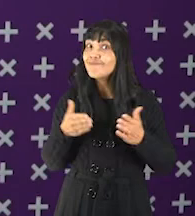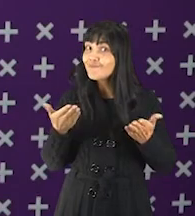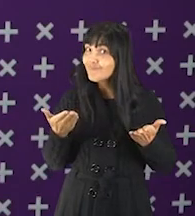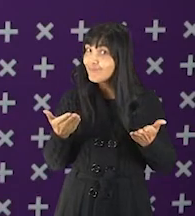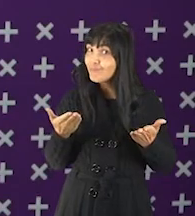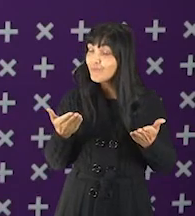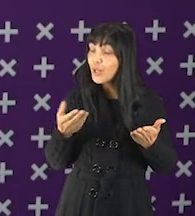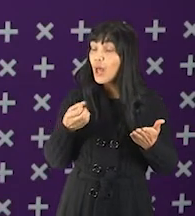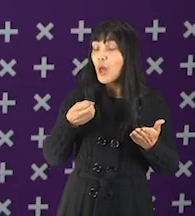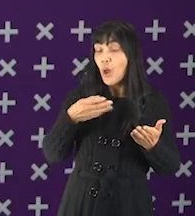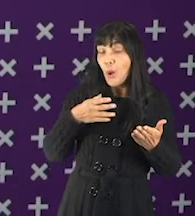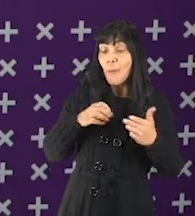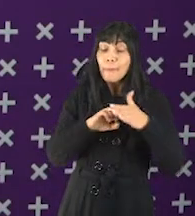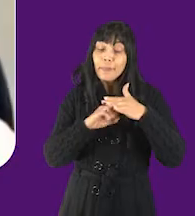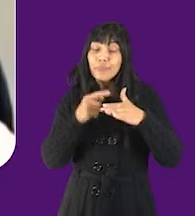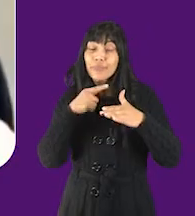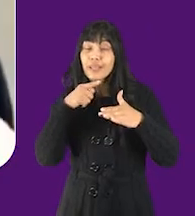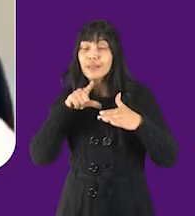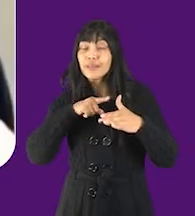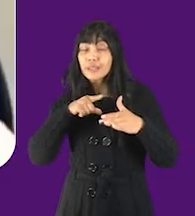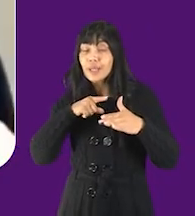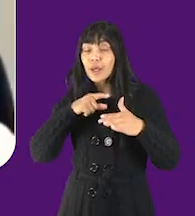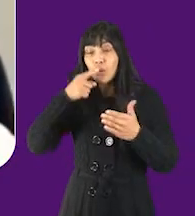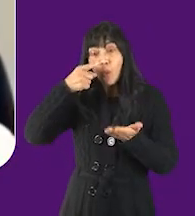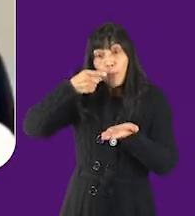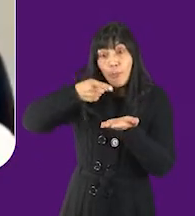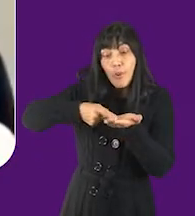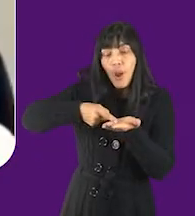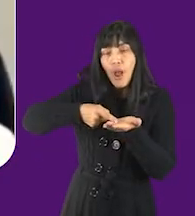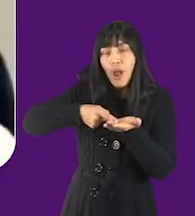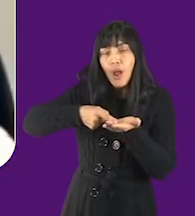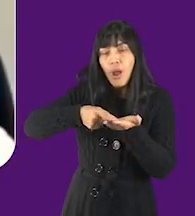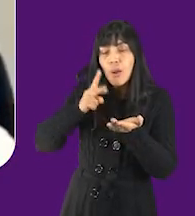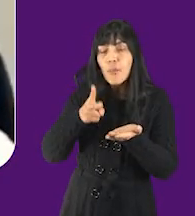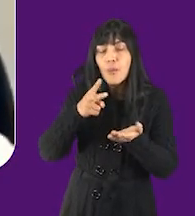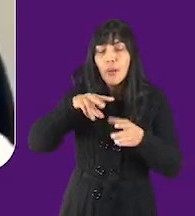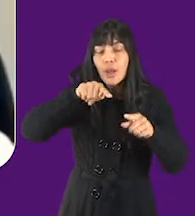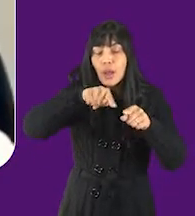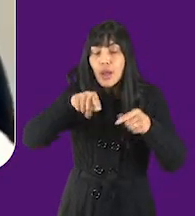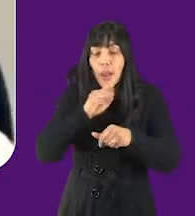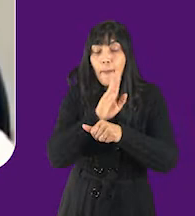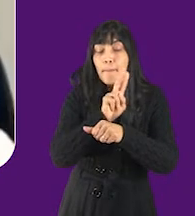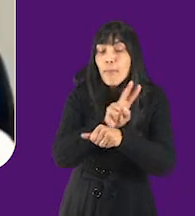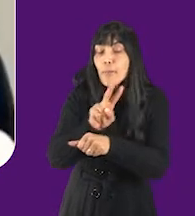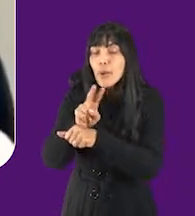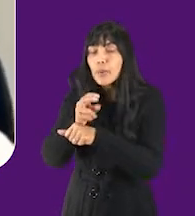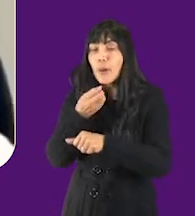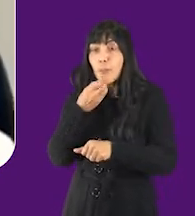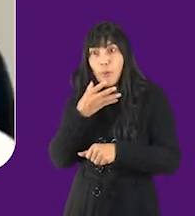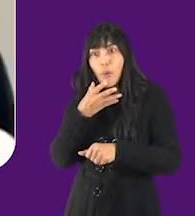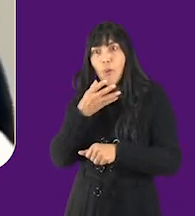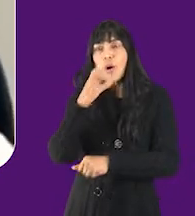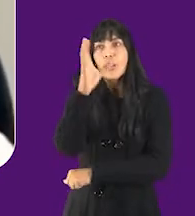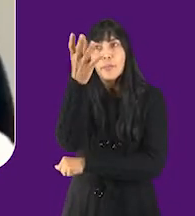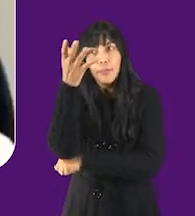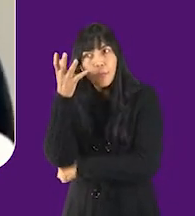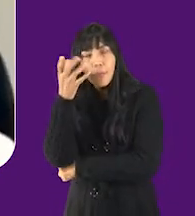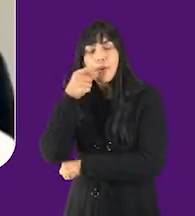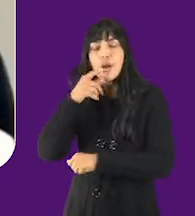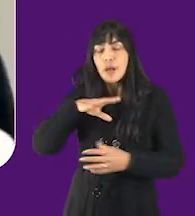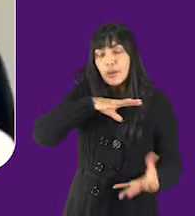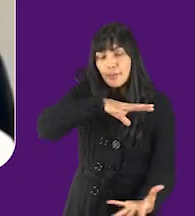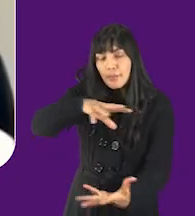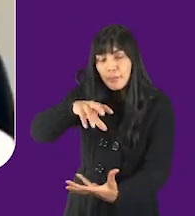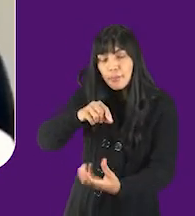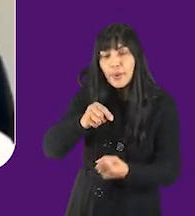Bom, como eu mencionei, a Tetra Pak ela tem um compromisso de marca de proteger o que é bom, incluindo o alimento, as pessoas e o planeta. O primeiro desafio que nós temos